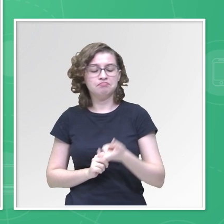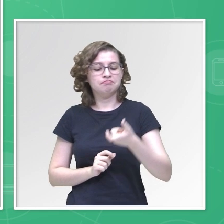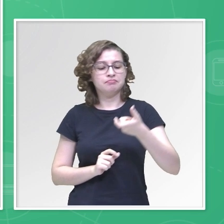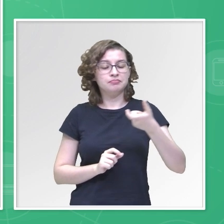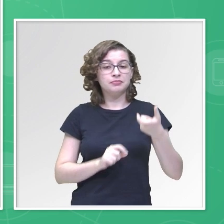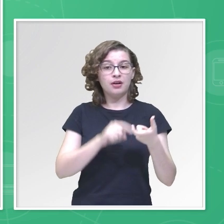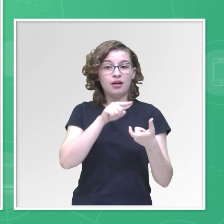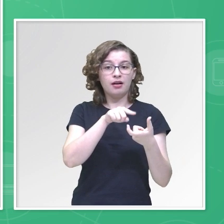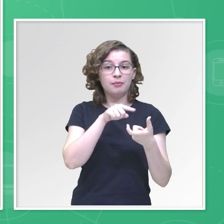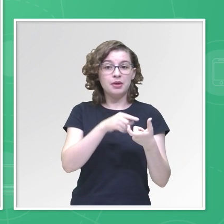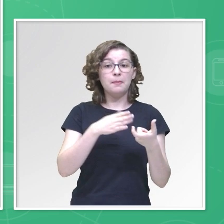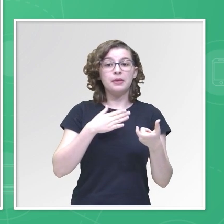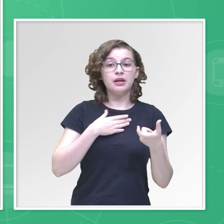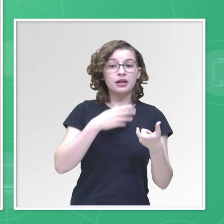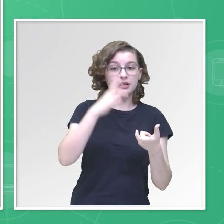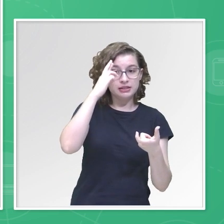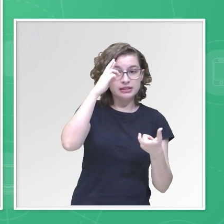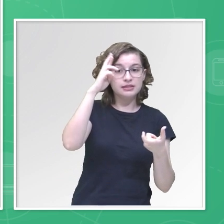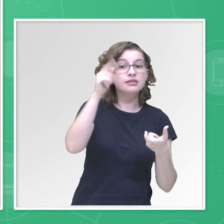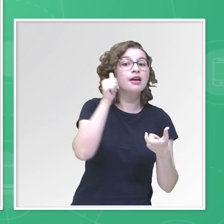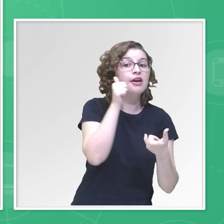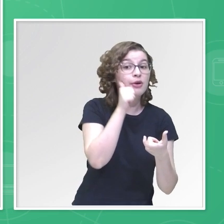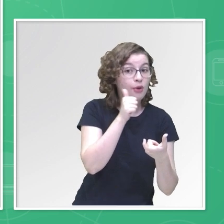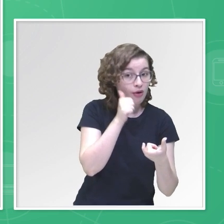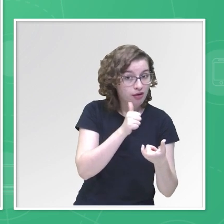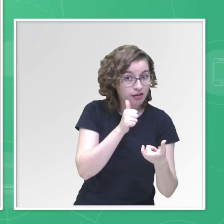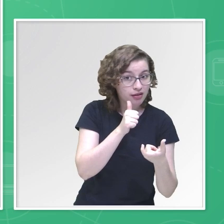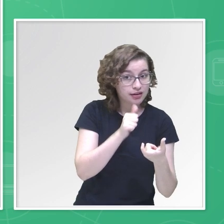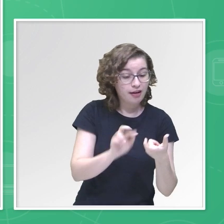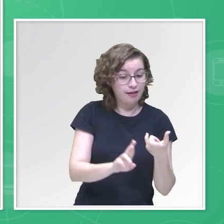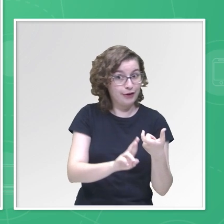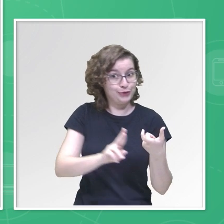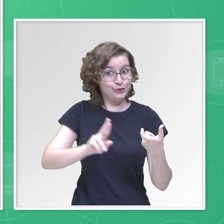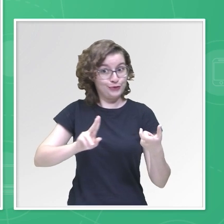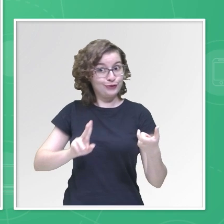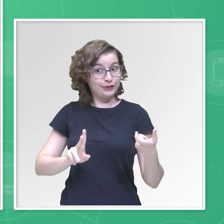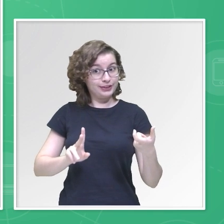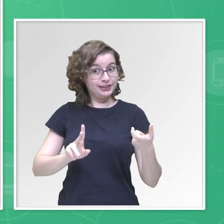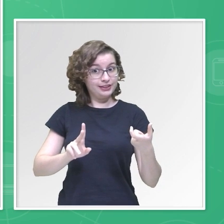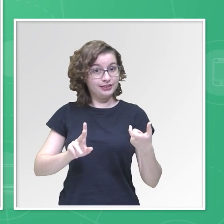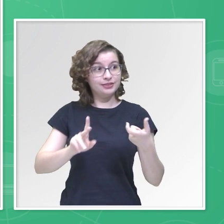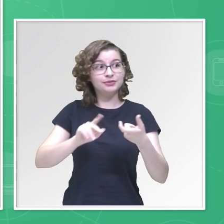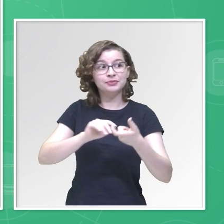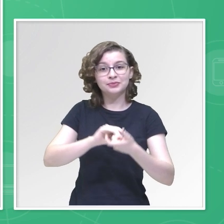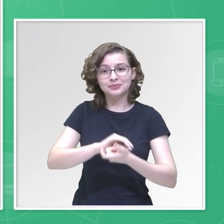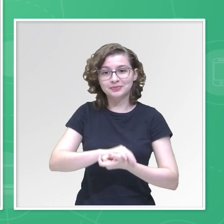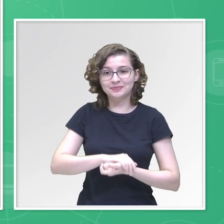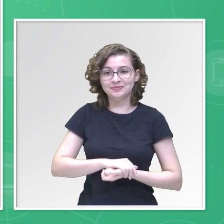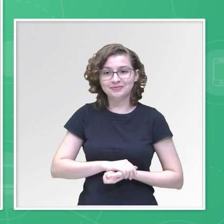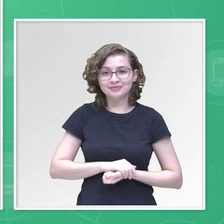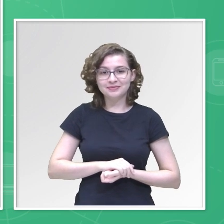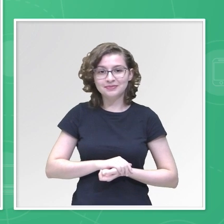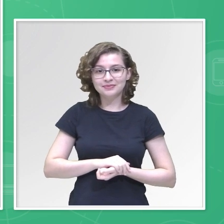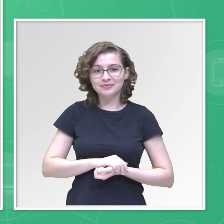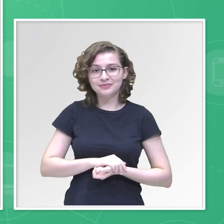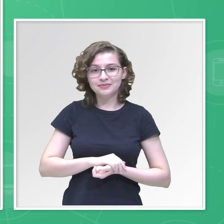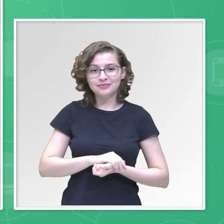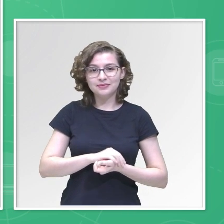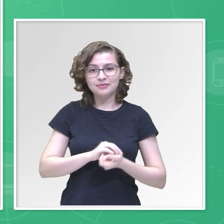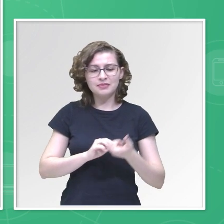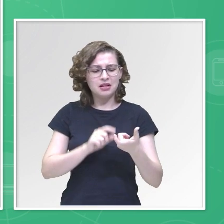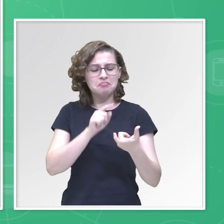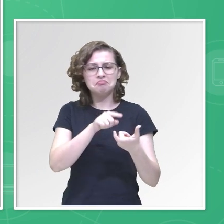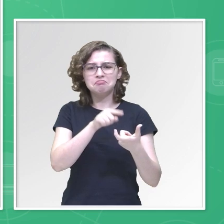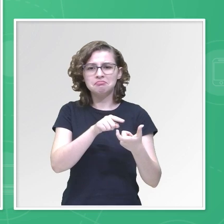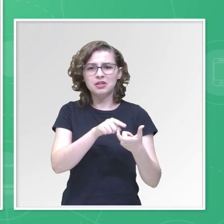senhora por minha senhora veja que a forma a expressão utilizada esse